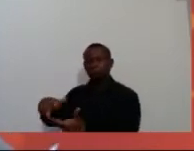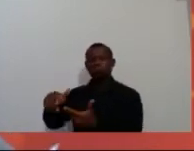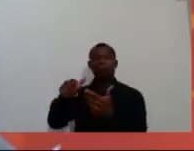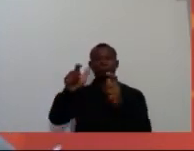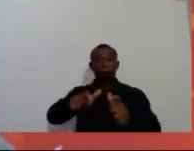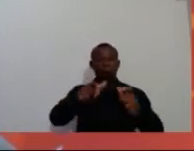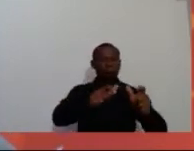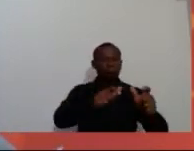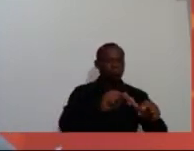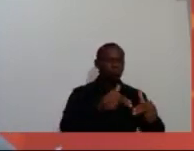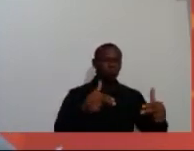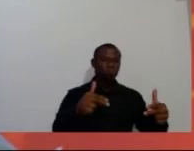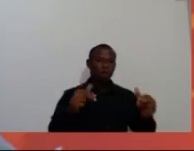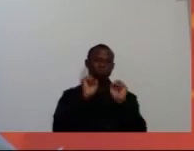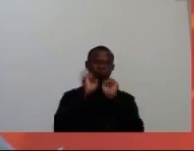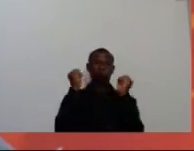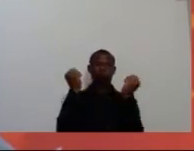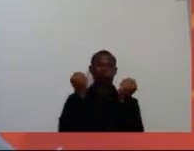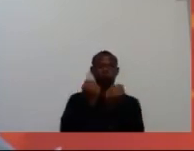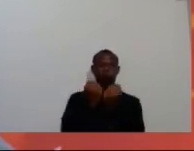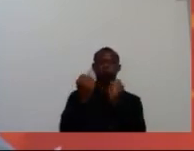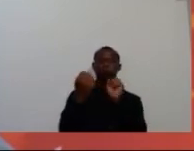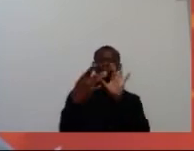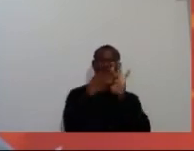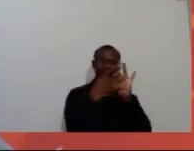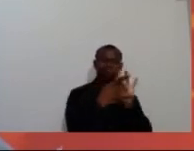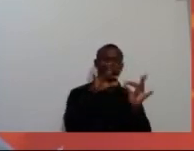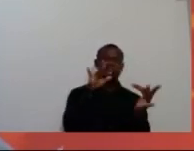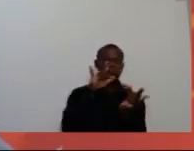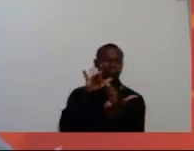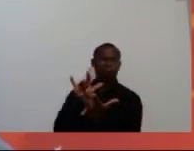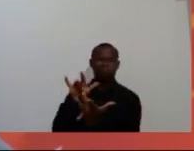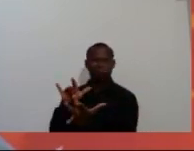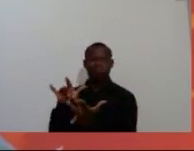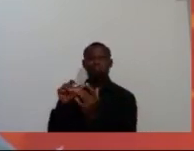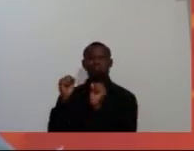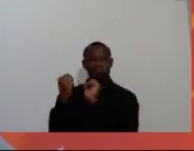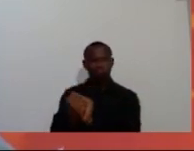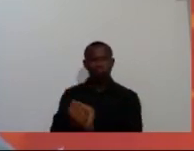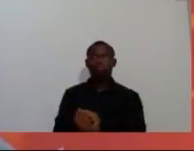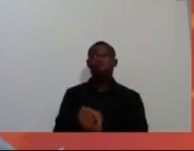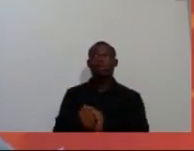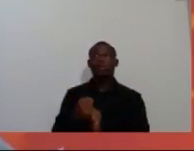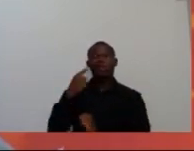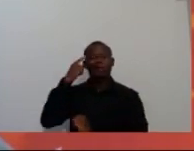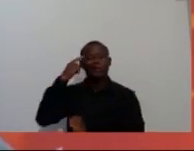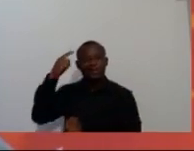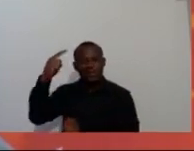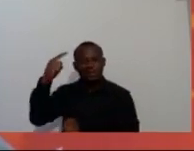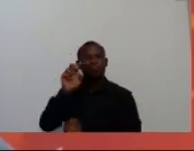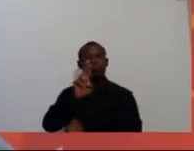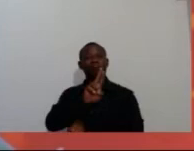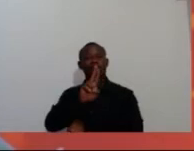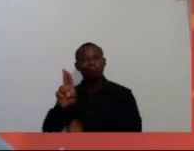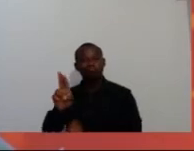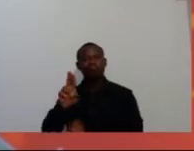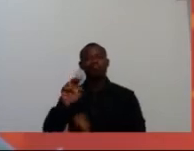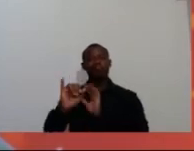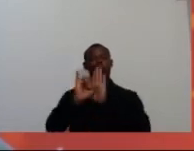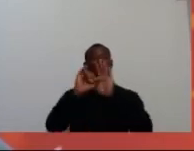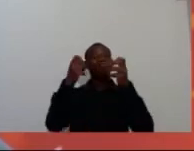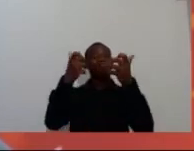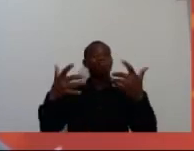bem-vindos. Não esqueça de se identificar para que possamos fazer todas as perguntas,